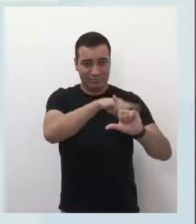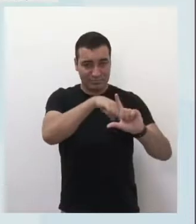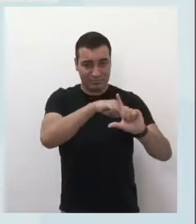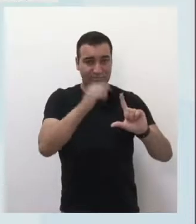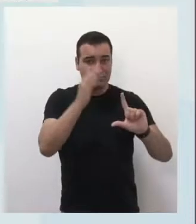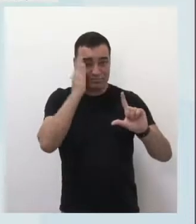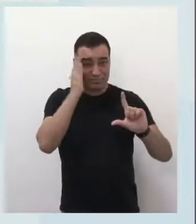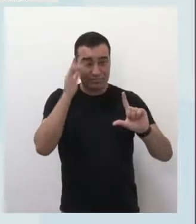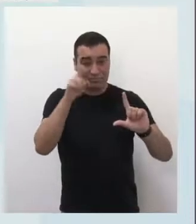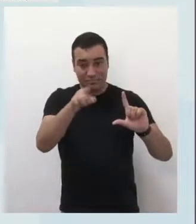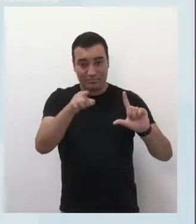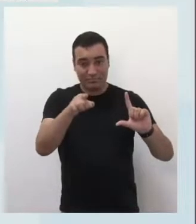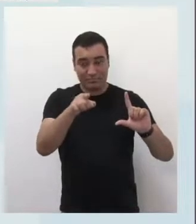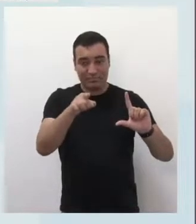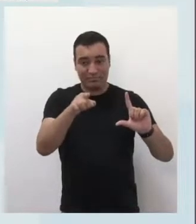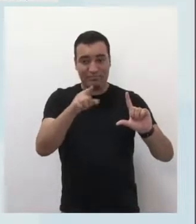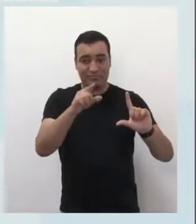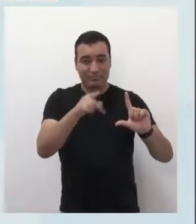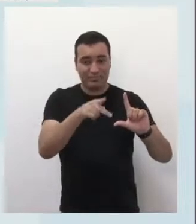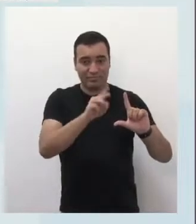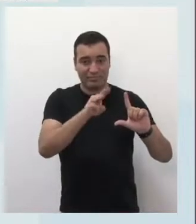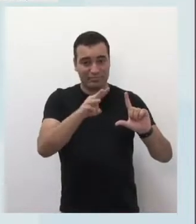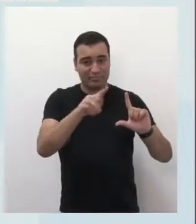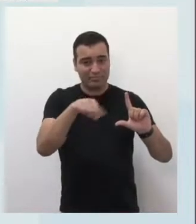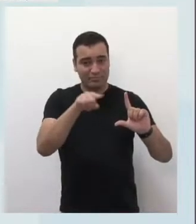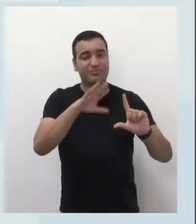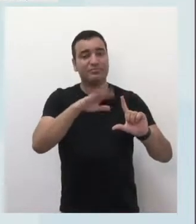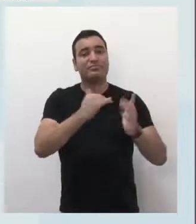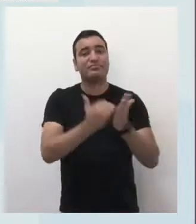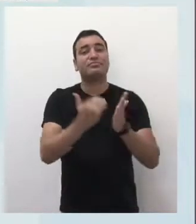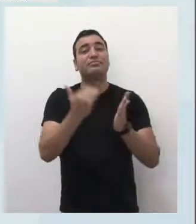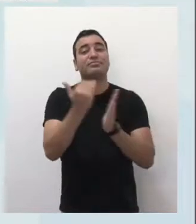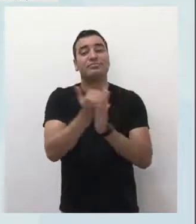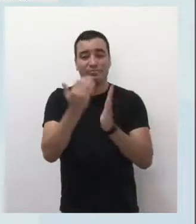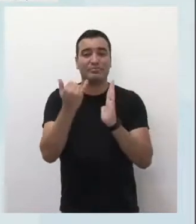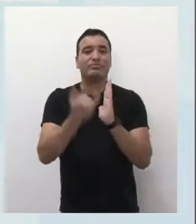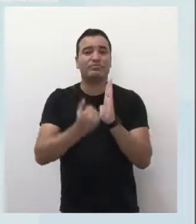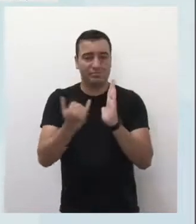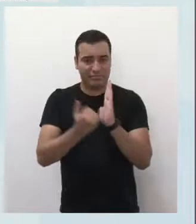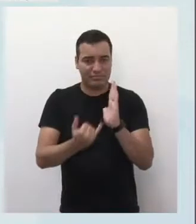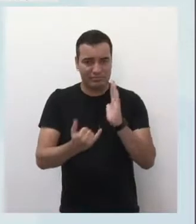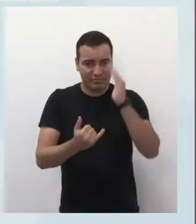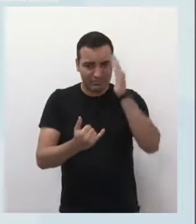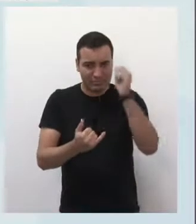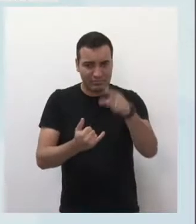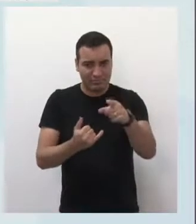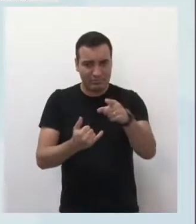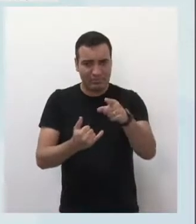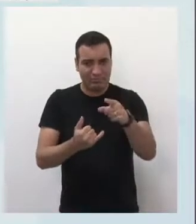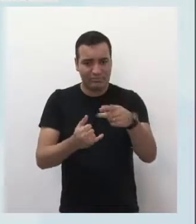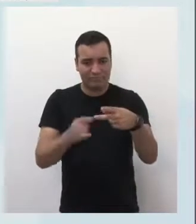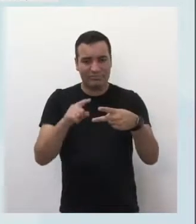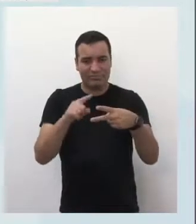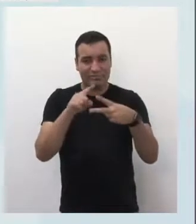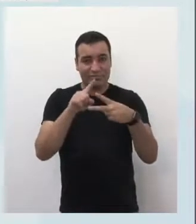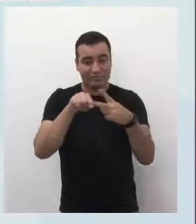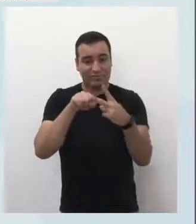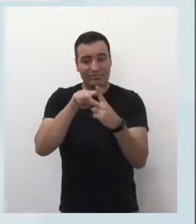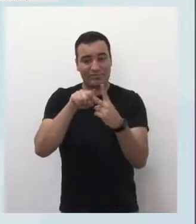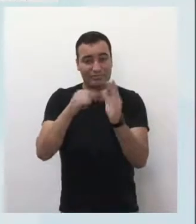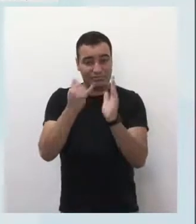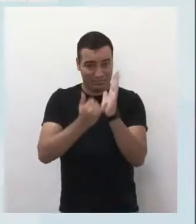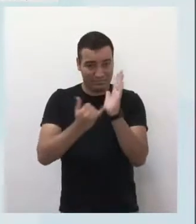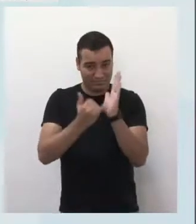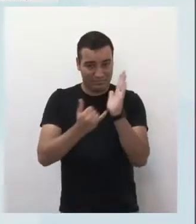além de você gastar o quilowatt-hora, você tem que ainda pagar um imposto? E você sabia que são 2 impostos?